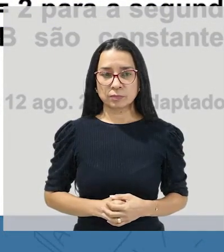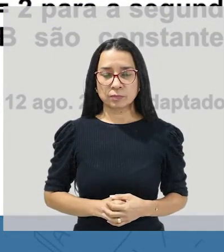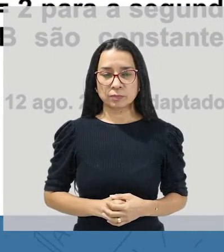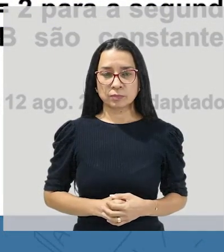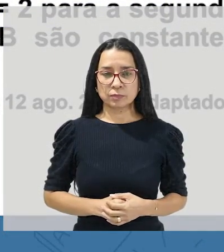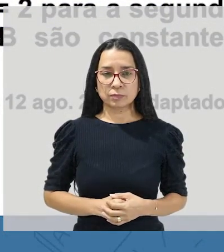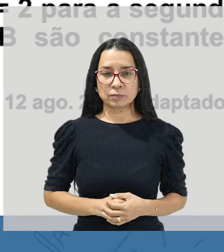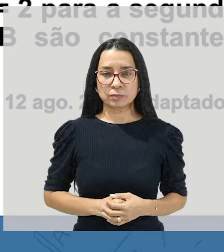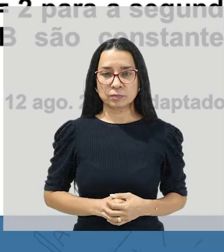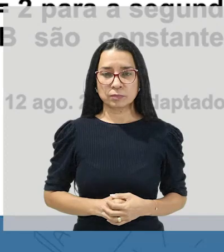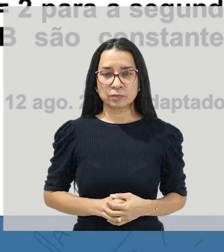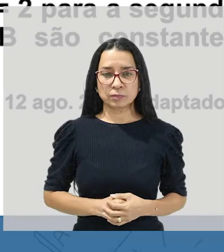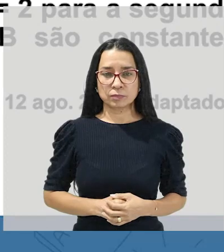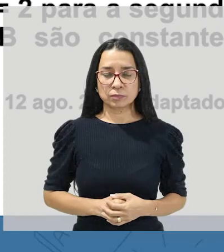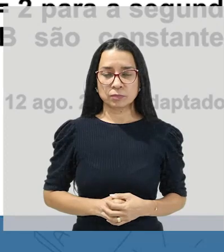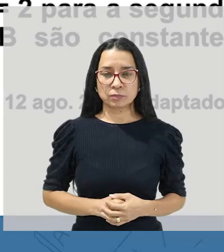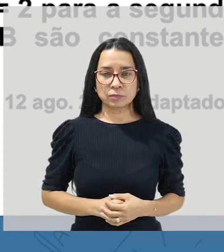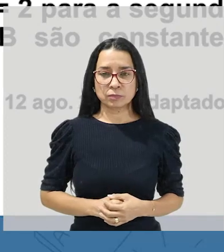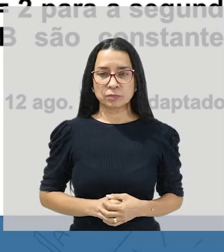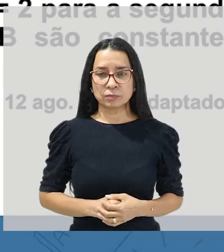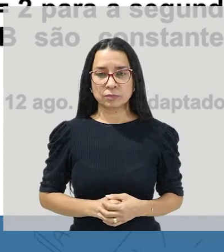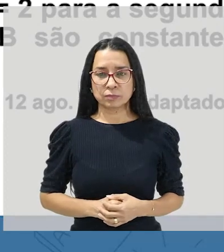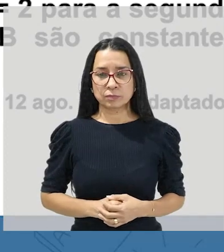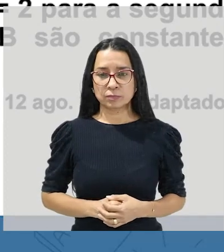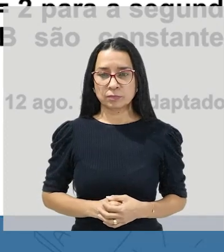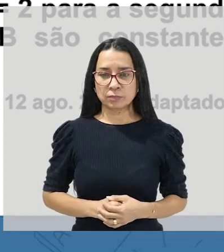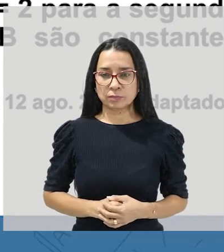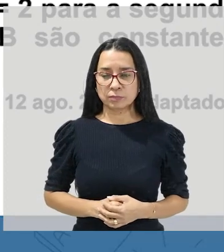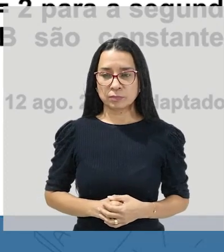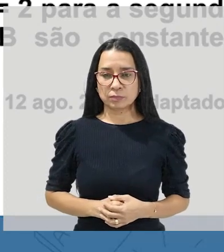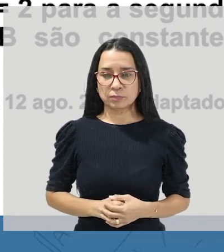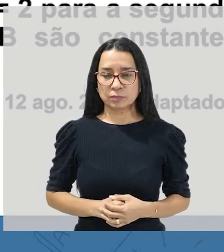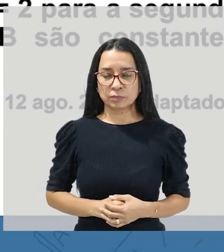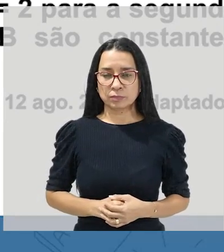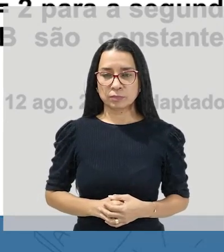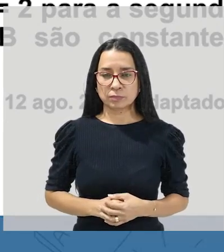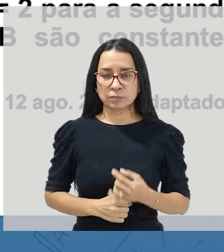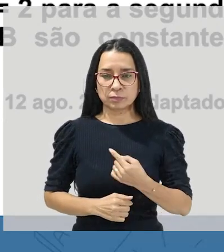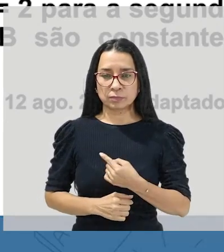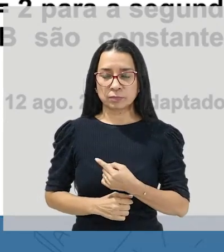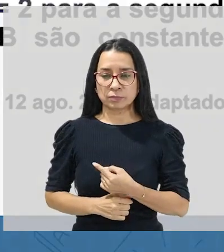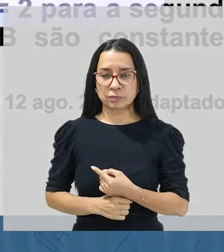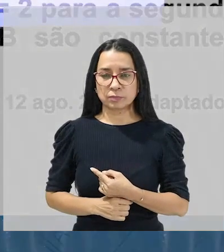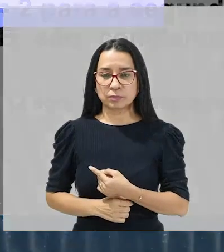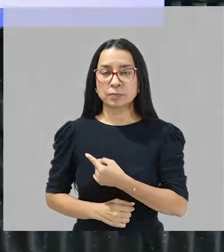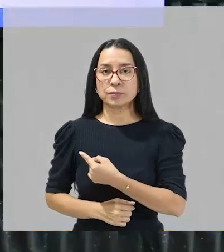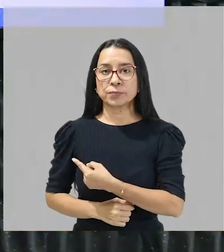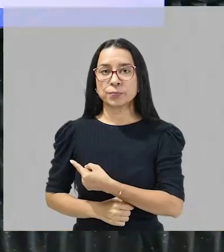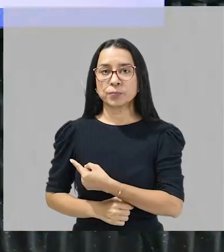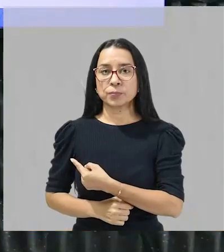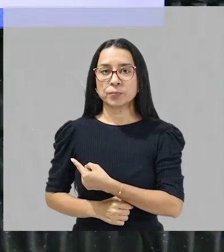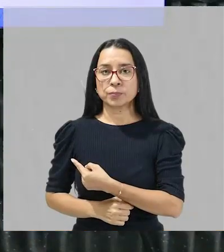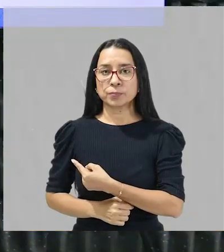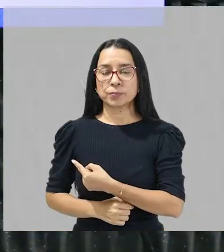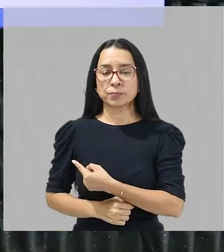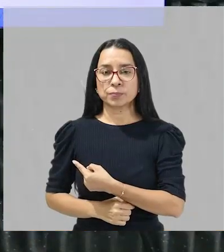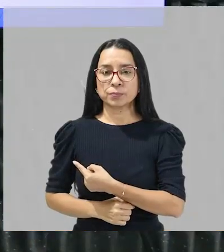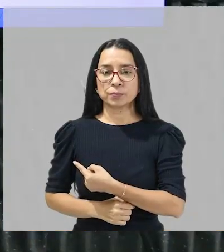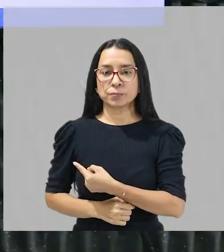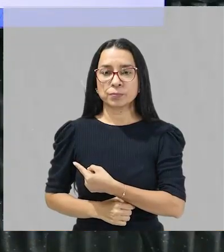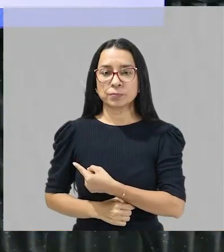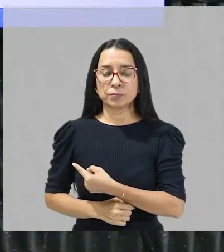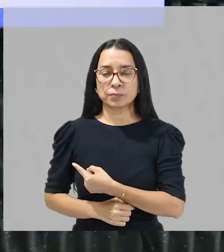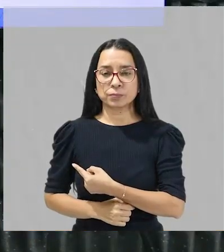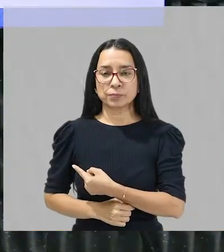palavra em um dado texto com o seu ranking, R. Ela é dada por F é igual a A dividido por